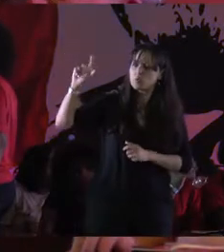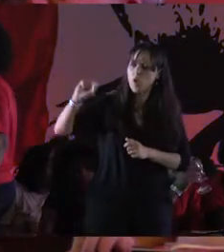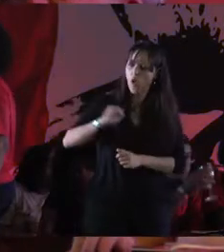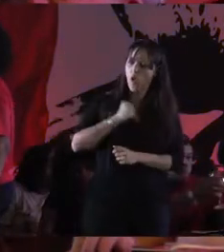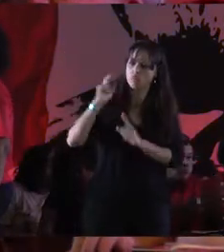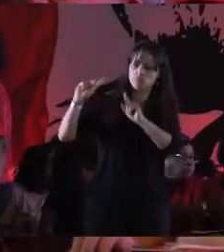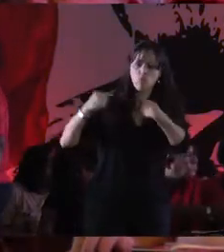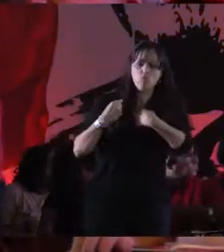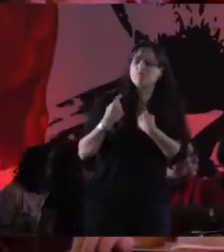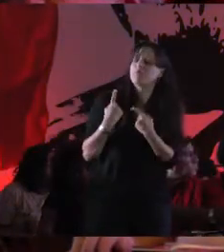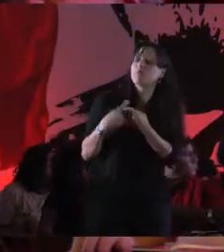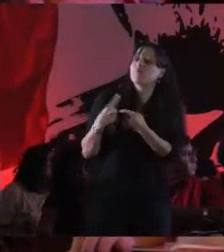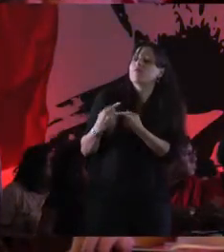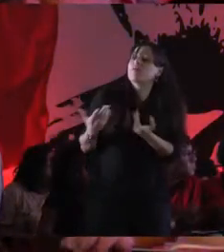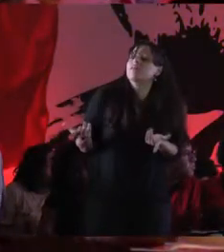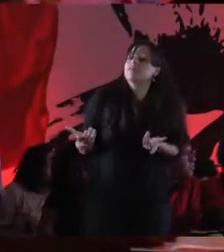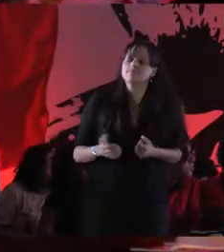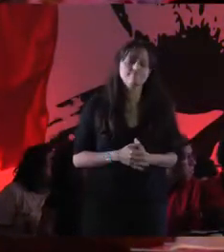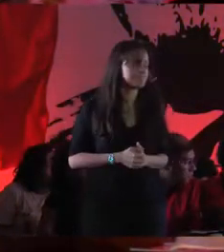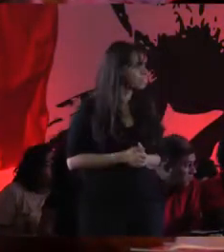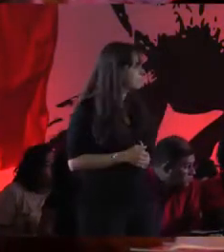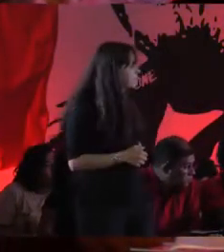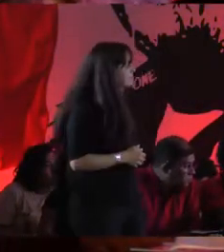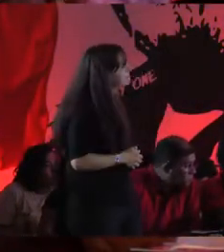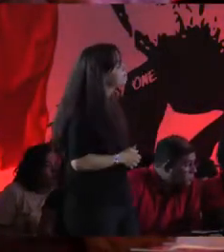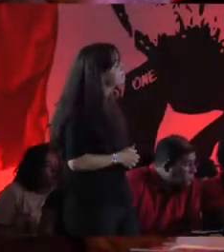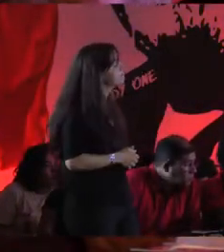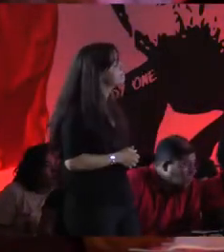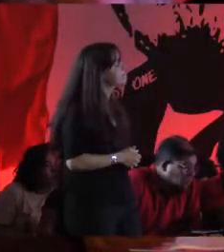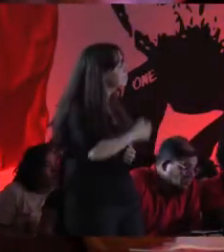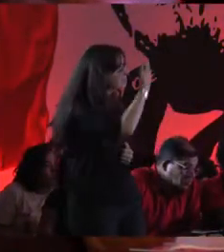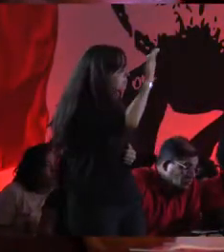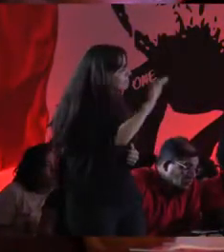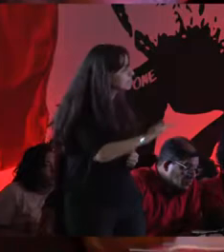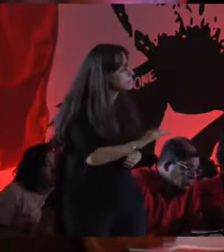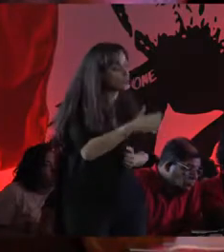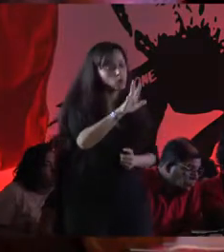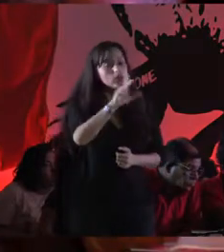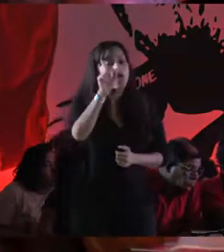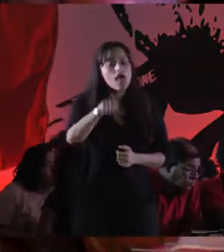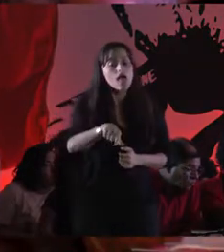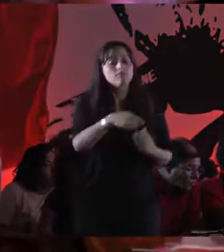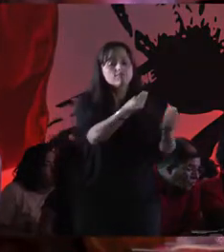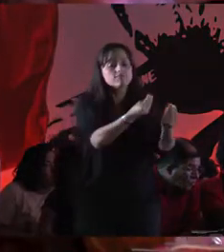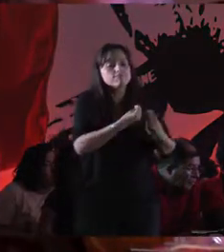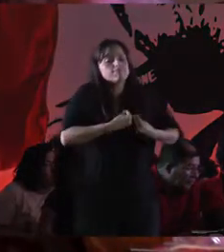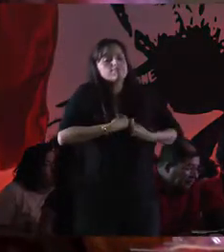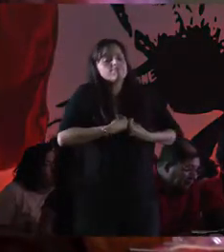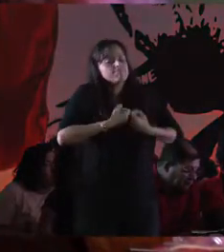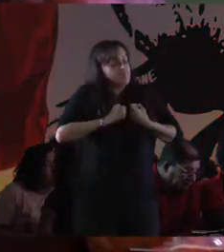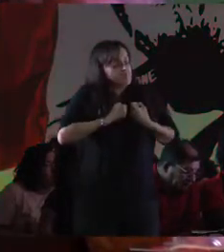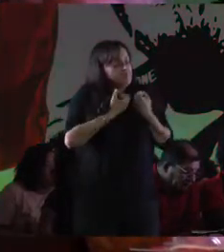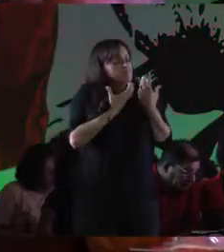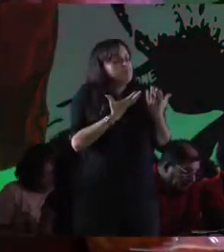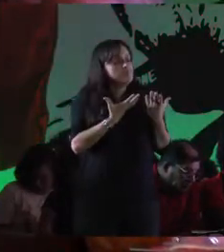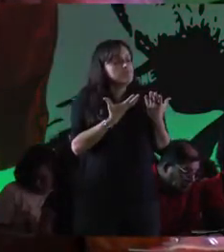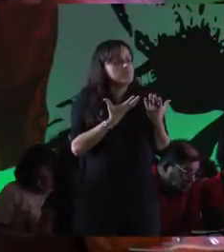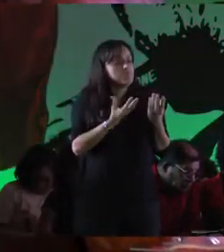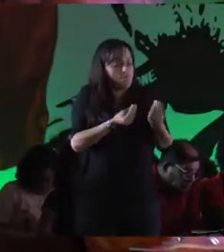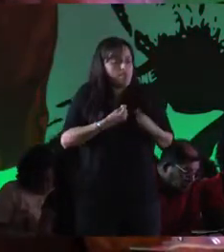Senhor presidente, o senhor é a inspiração que mostra que a esperança vence o